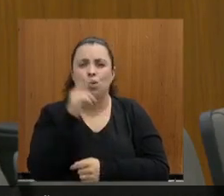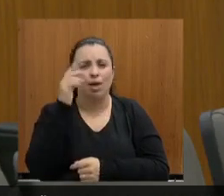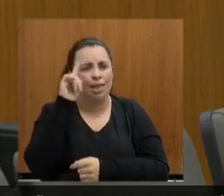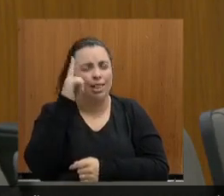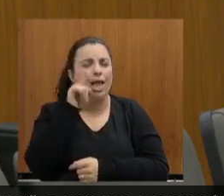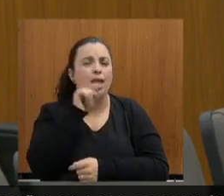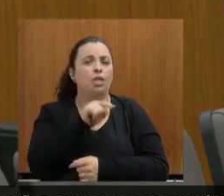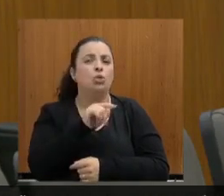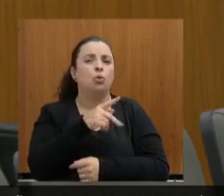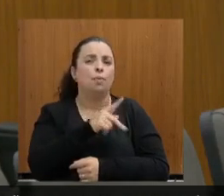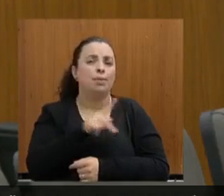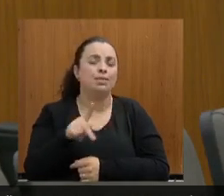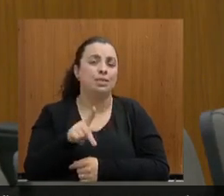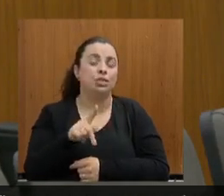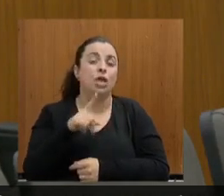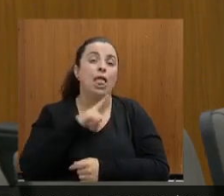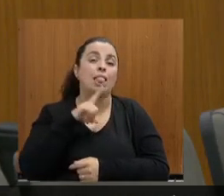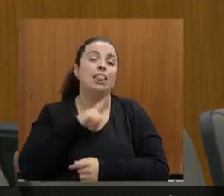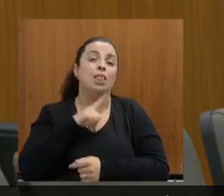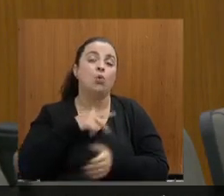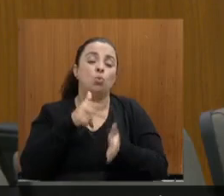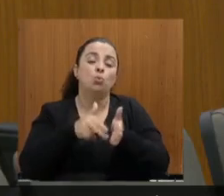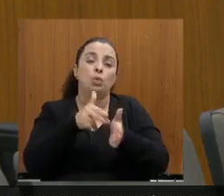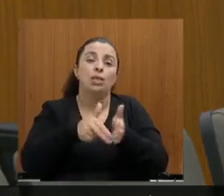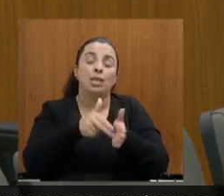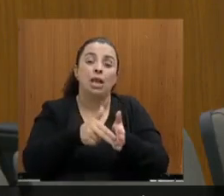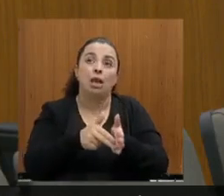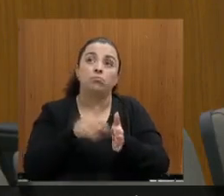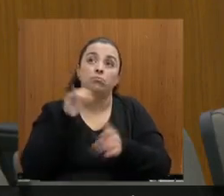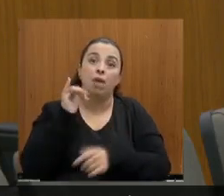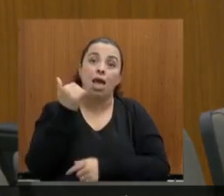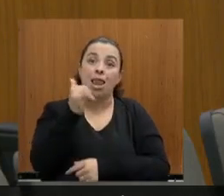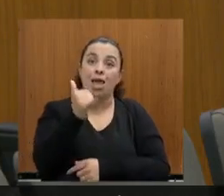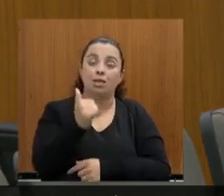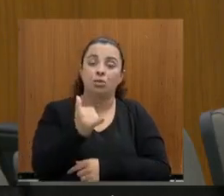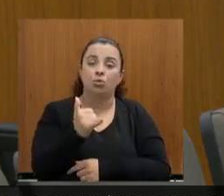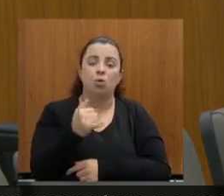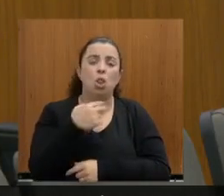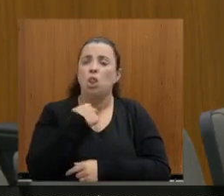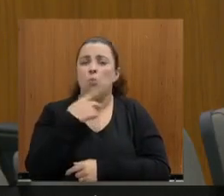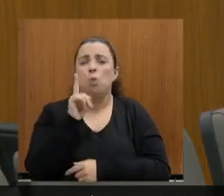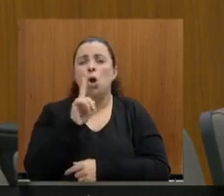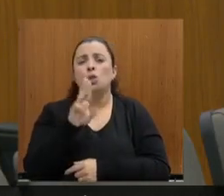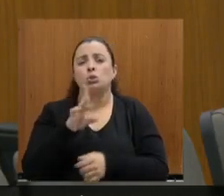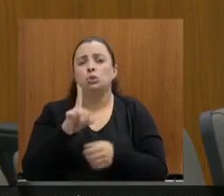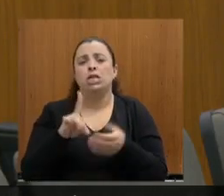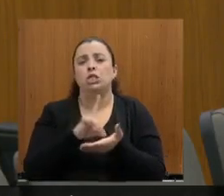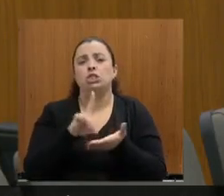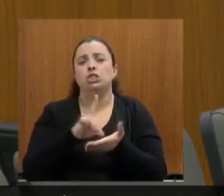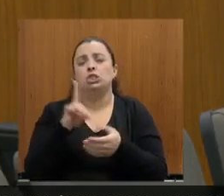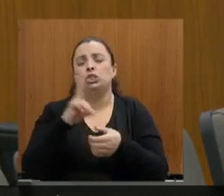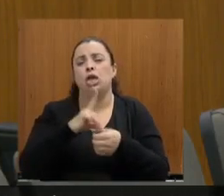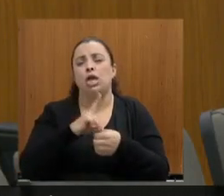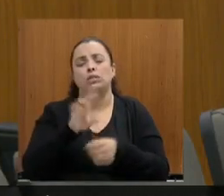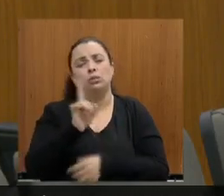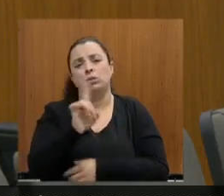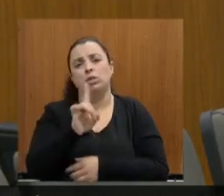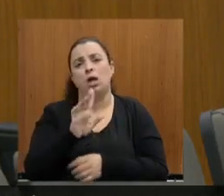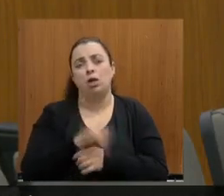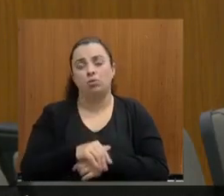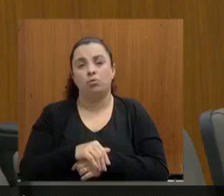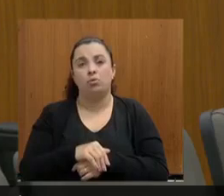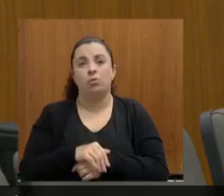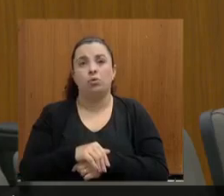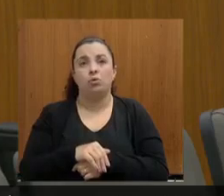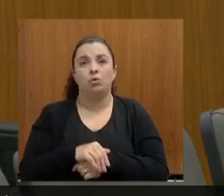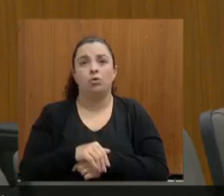trem elétrico Por que que ele tem que ser elétrico não pode ser a diesel porque a jusante da linha do trem tá o Manancial do